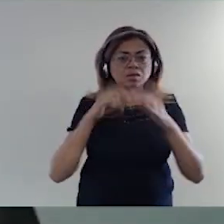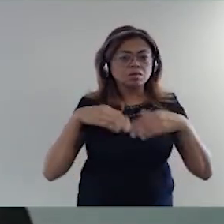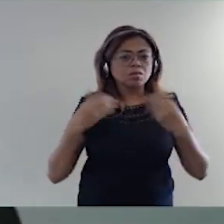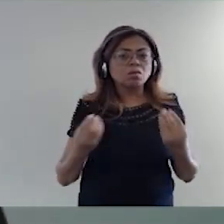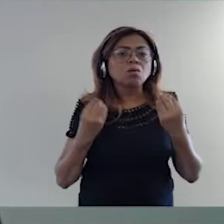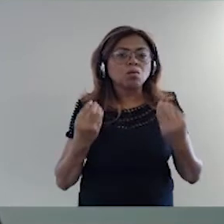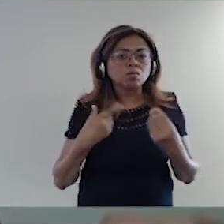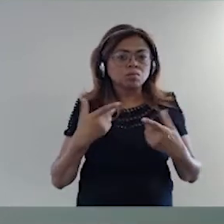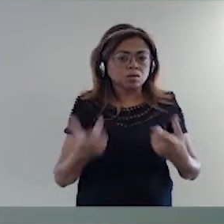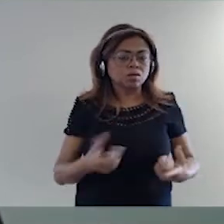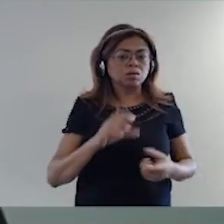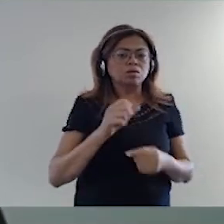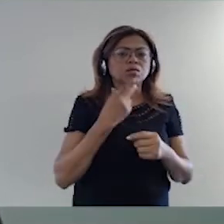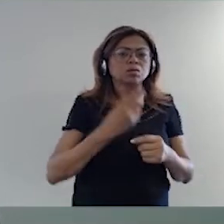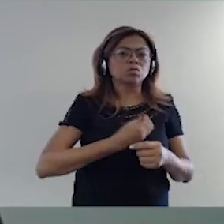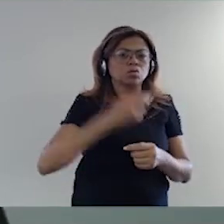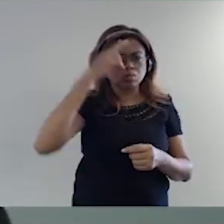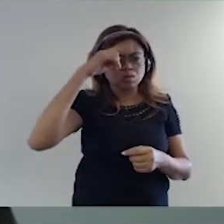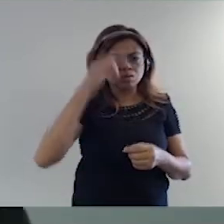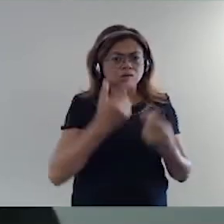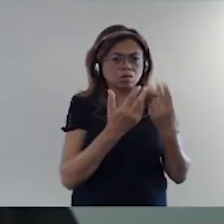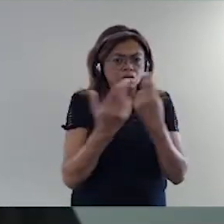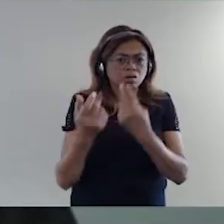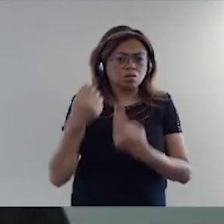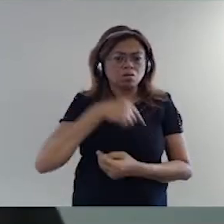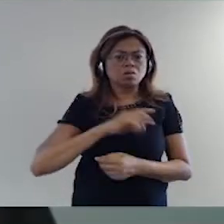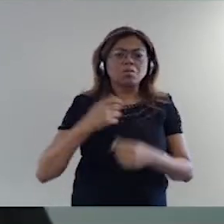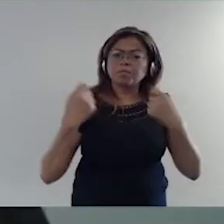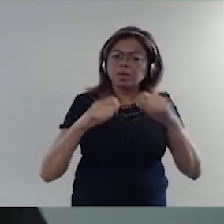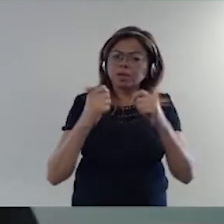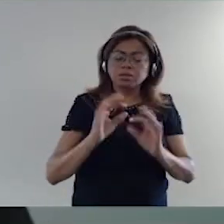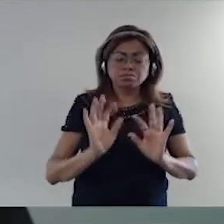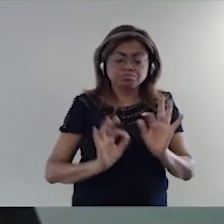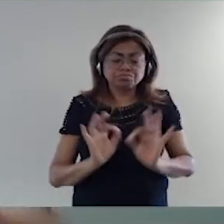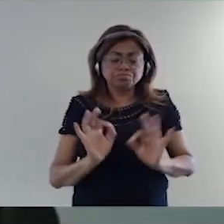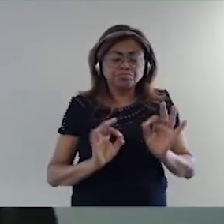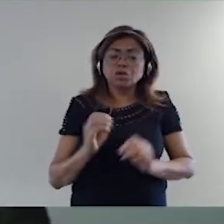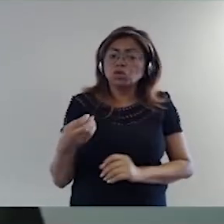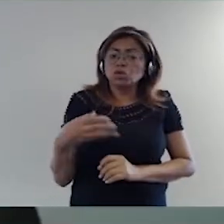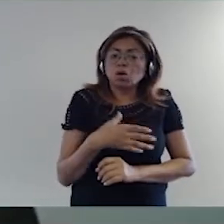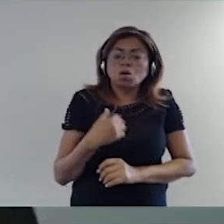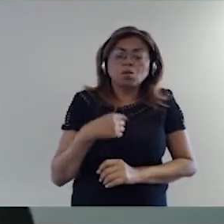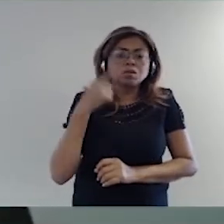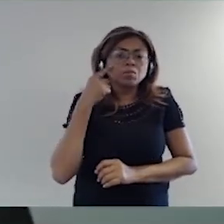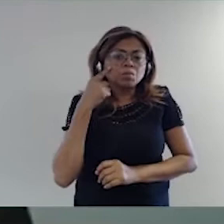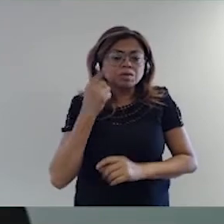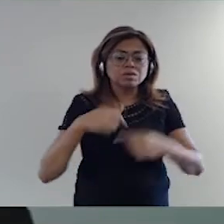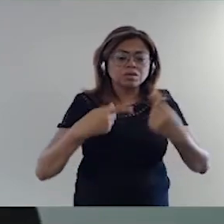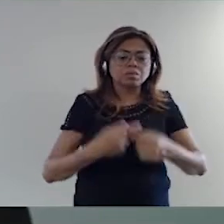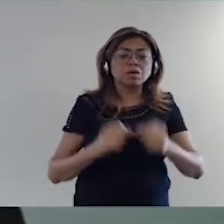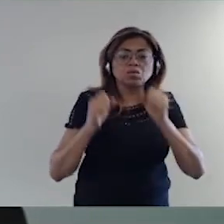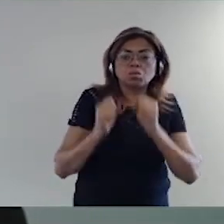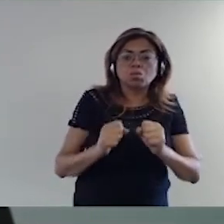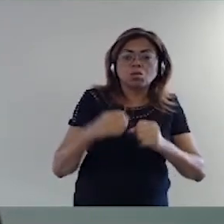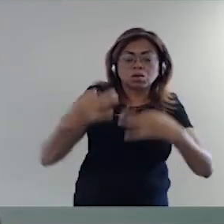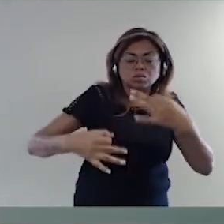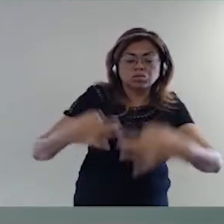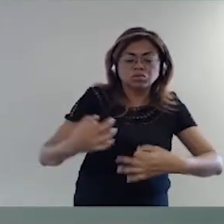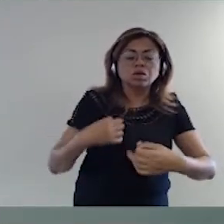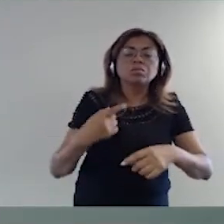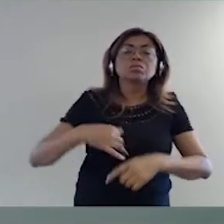num caso como este, demanda, obviamente, uma reestruturação e um pensamento do Poder Judiciário, que ainda que